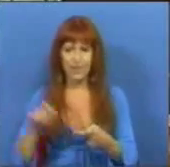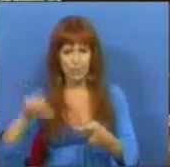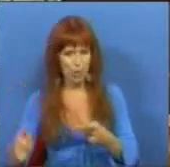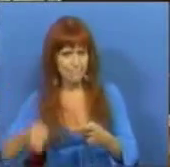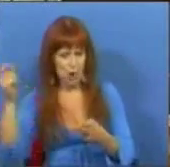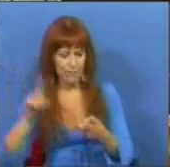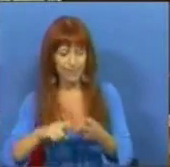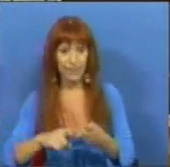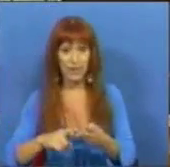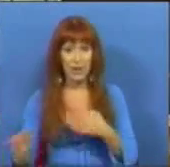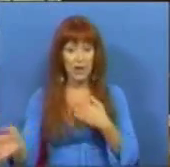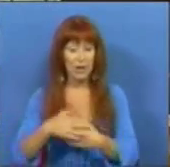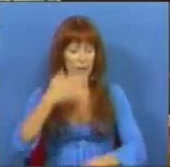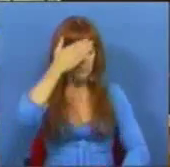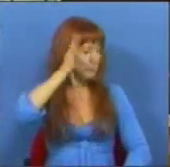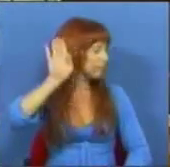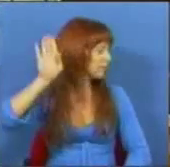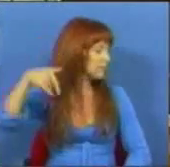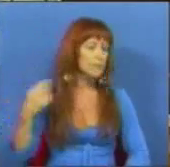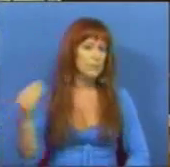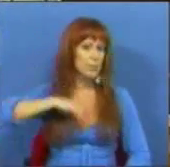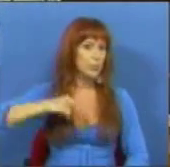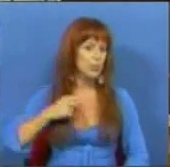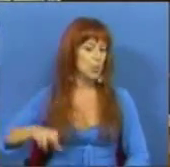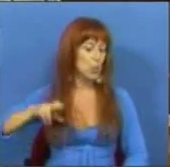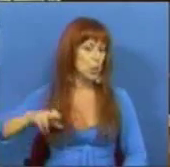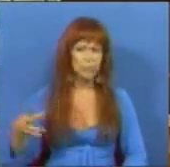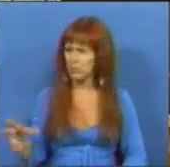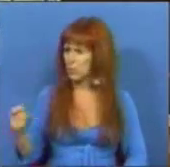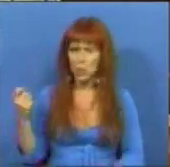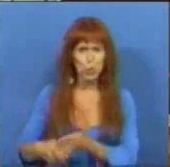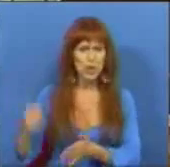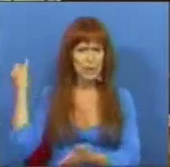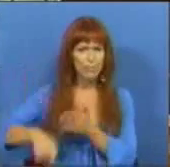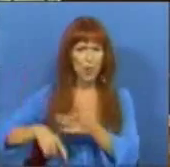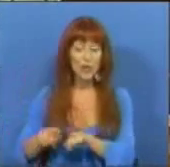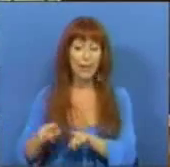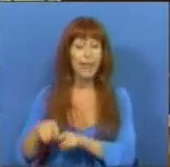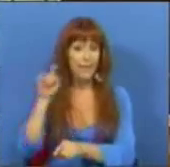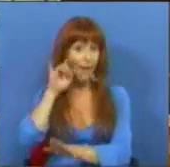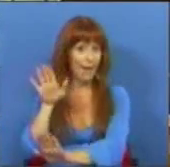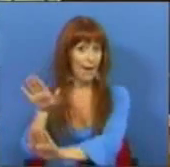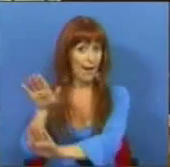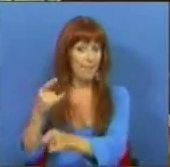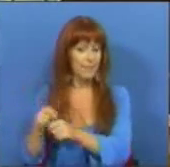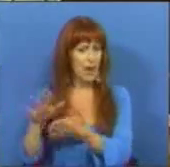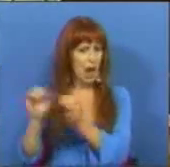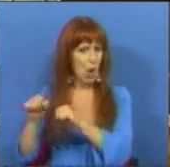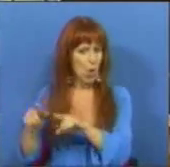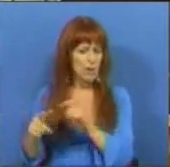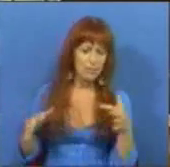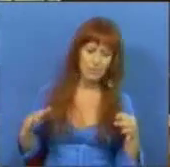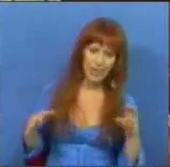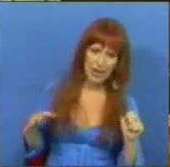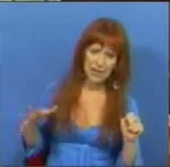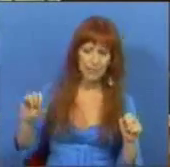Quanto pior melhor, fechar os olhos a rendimentos de capital que nunca pagaram imposto e são protegidos por este acordo entre o